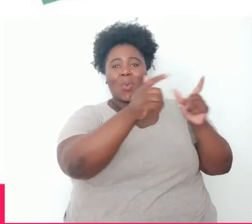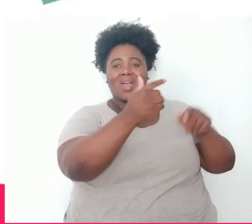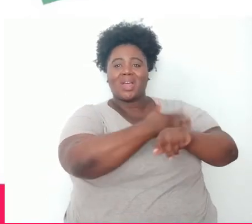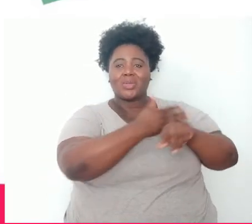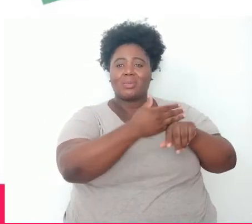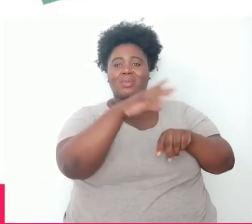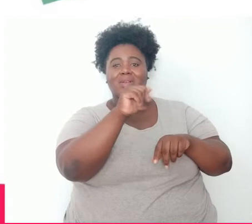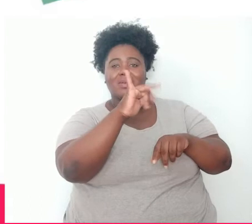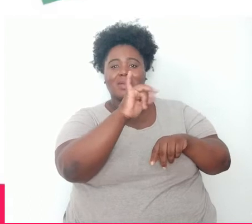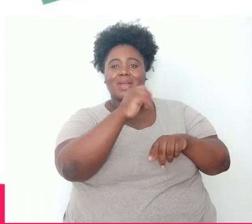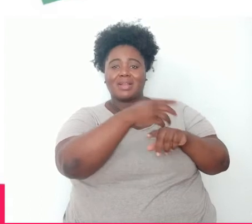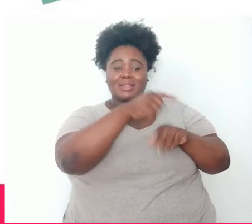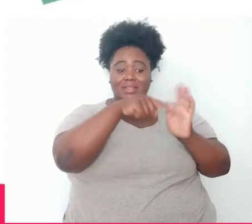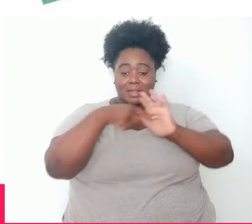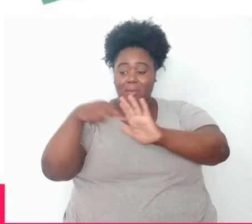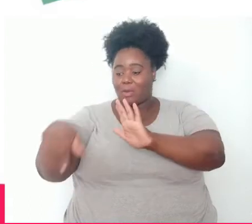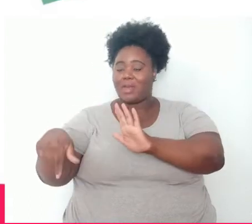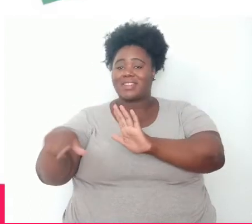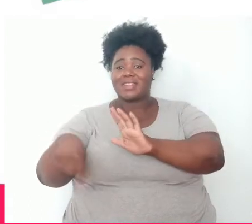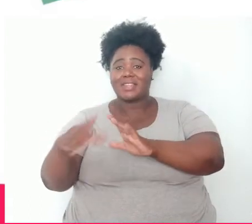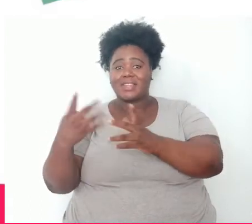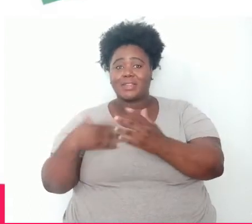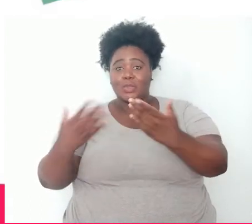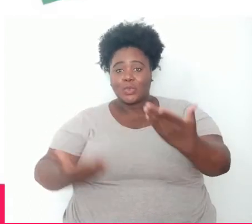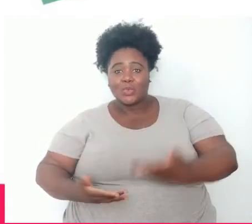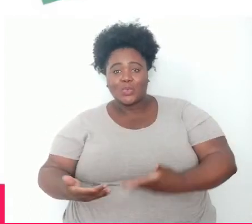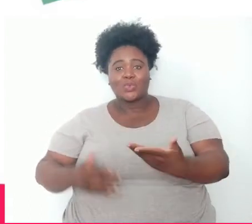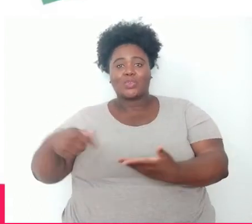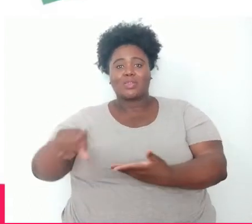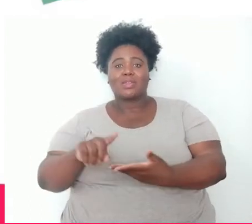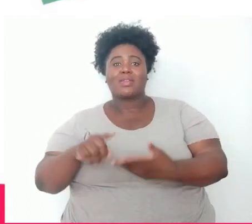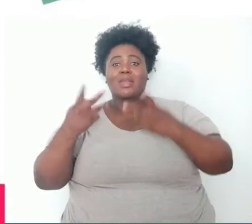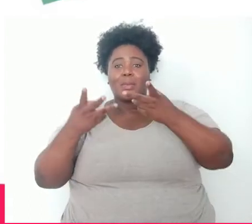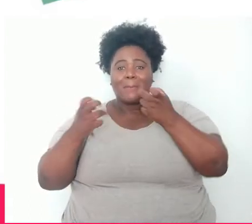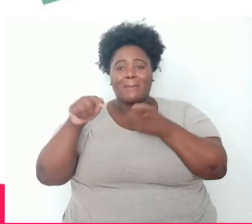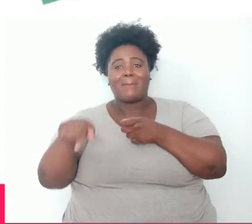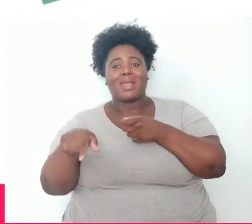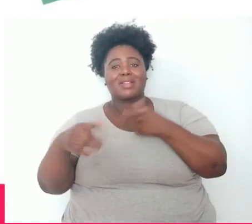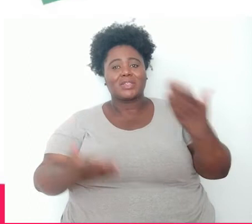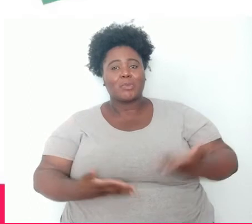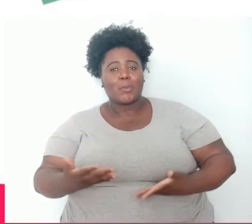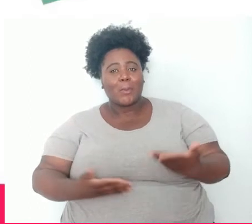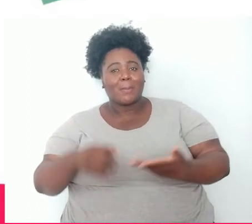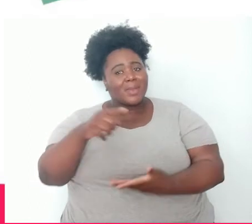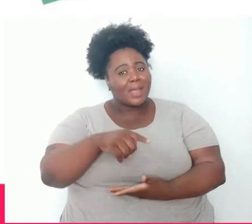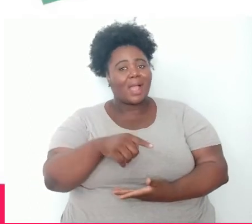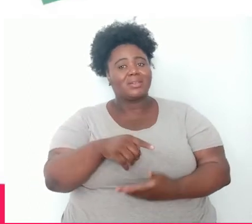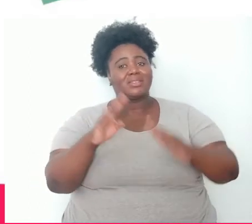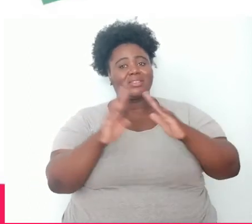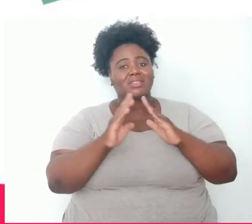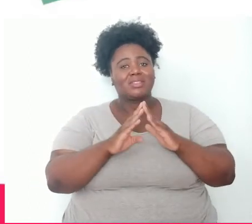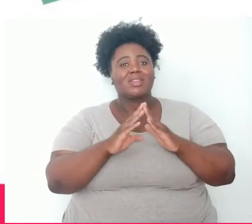ela aqui para essa estética da recepção do senhorio, que a percebe como uma empregada doméstica, né? De